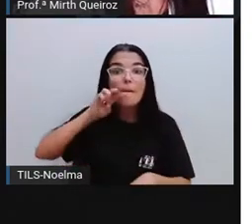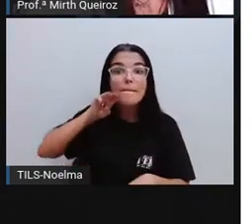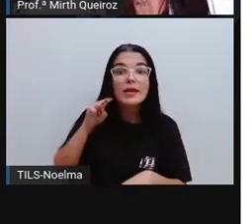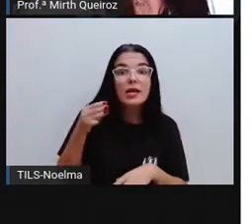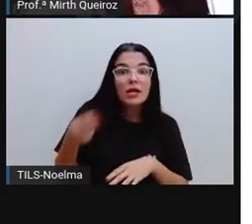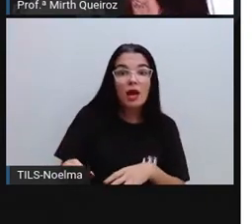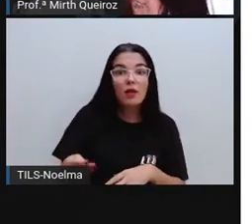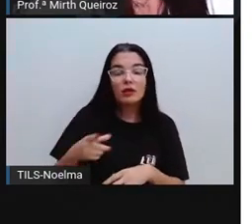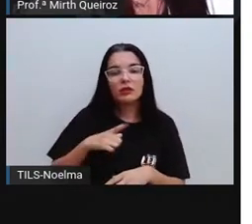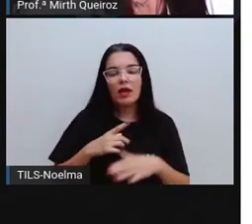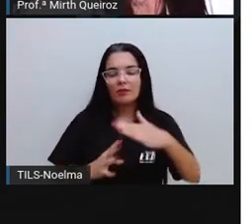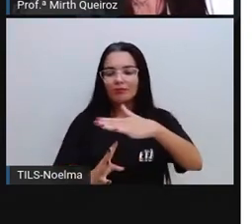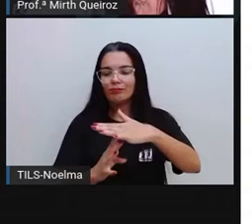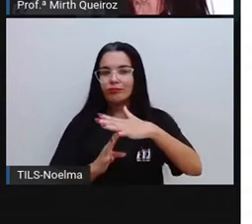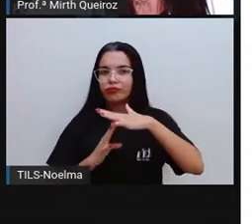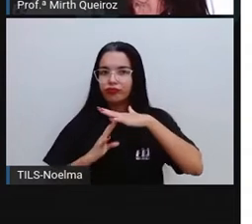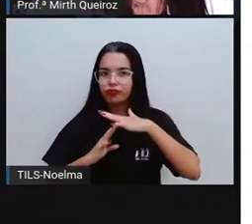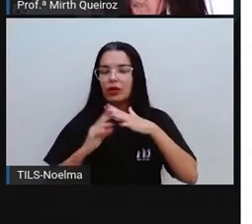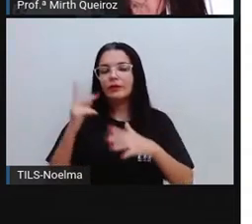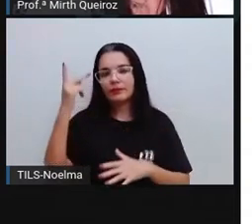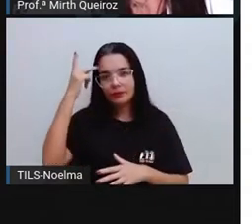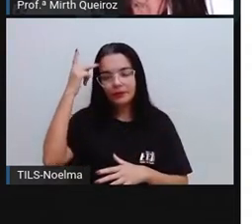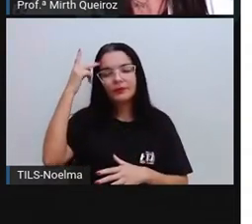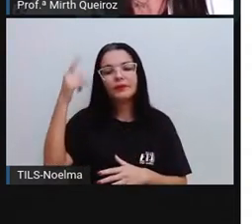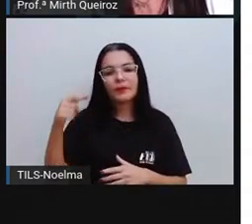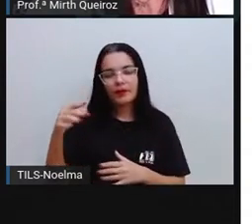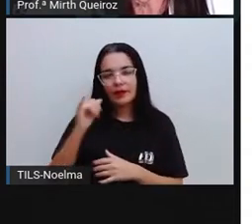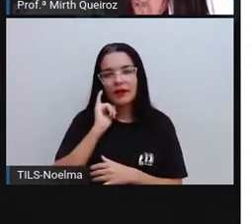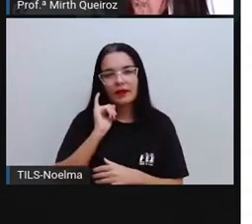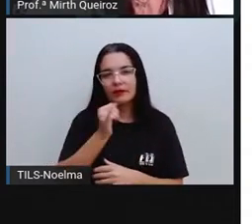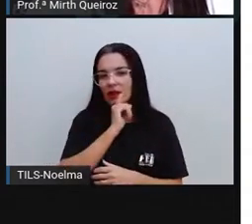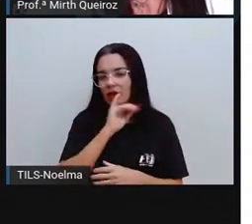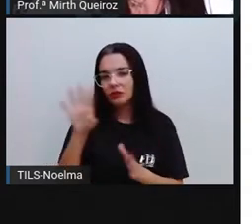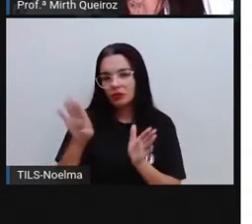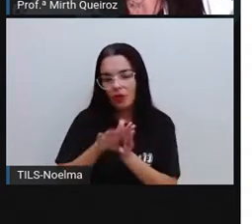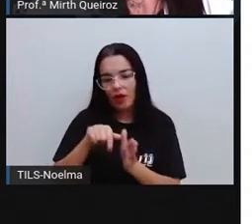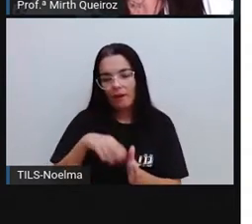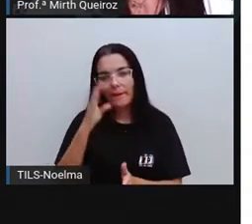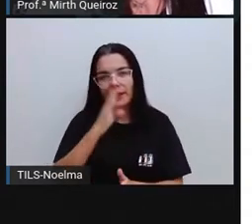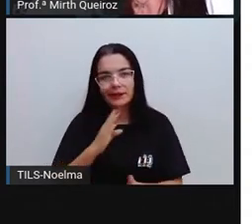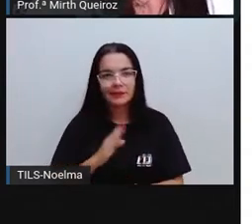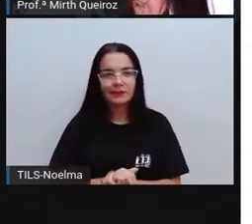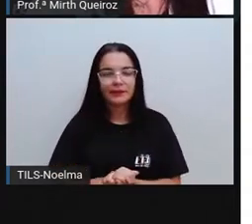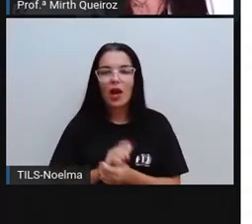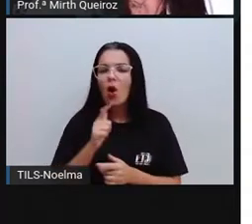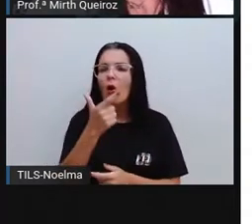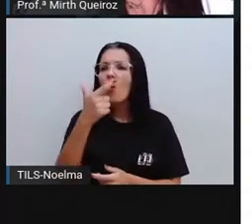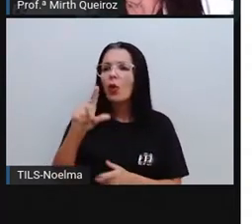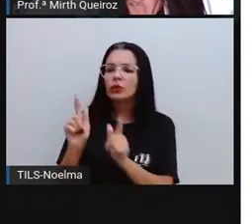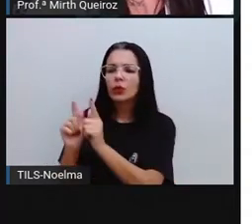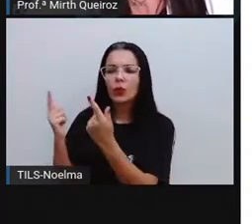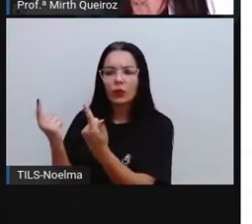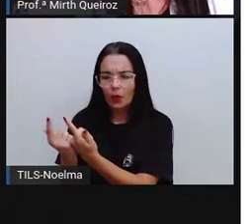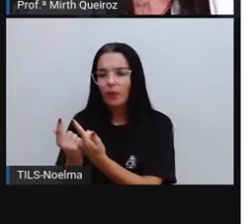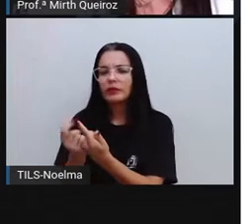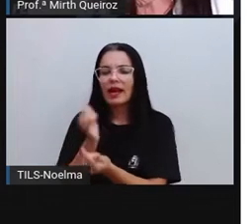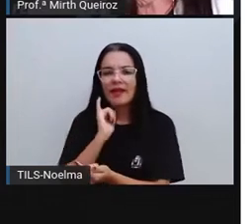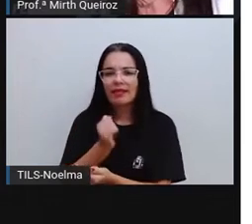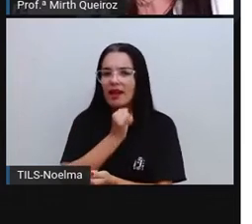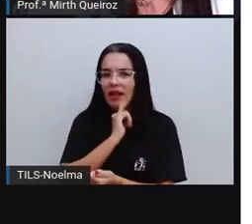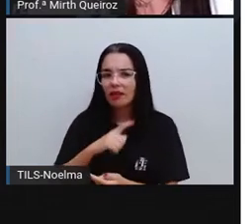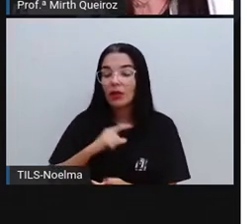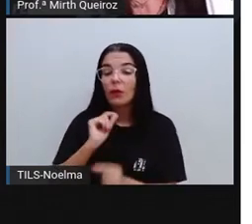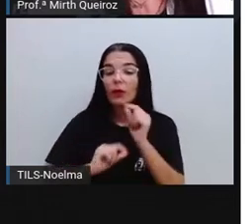Então, muita gente aí vindo da Itália. O outro grupo tinha professores,